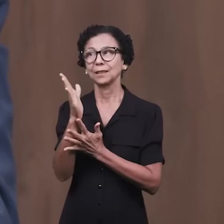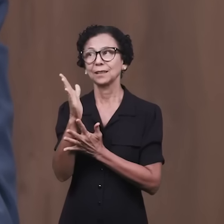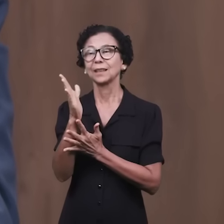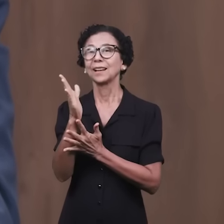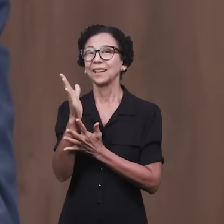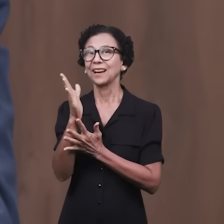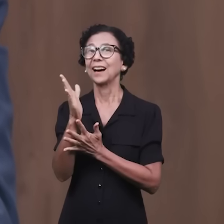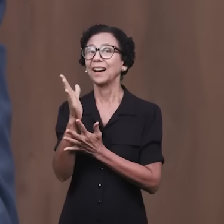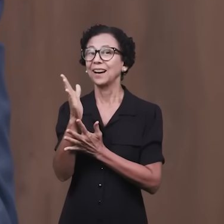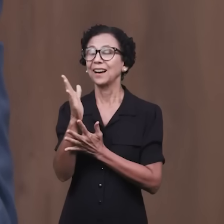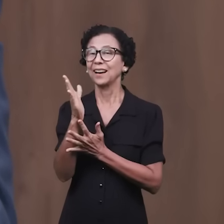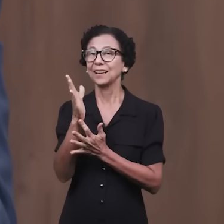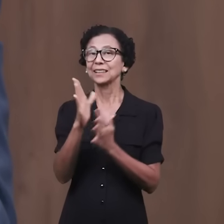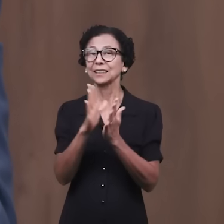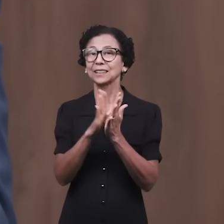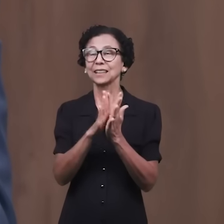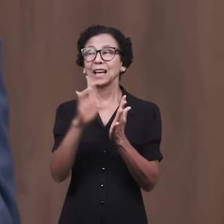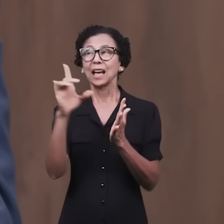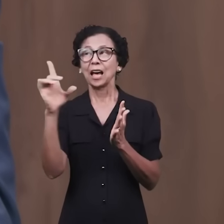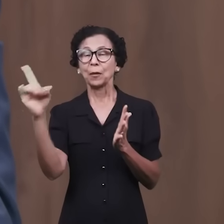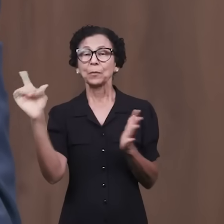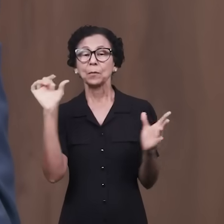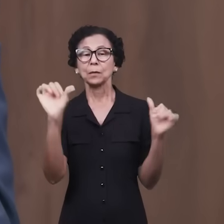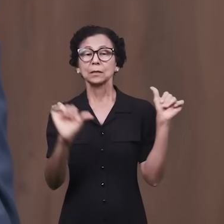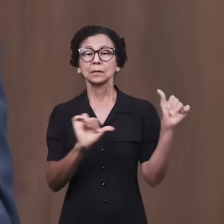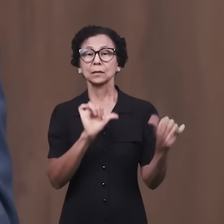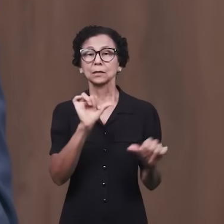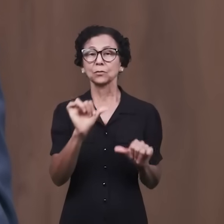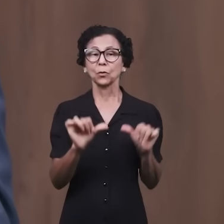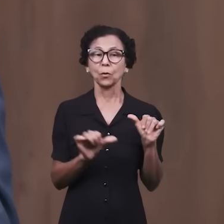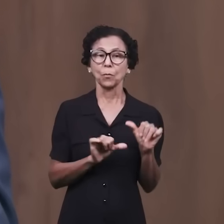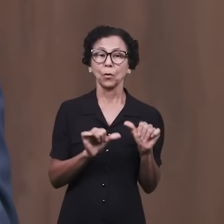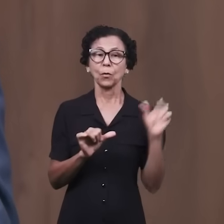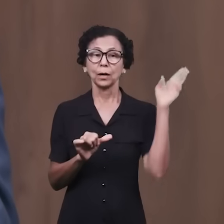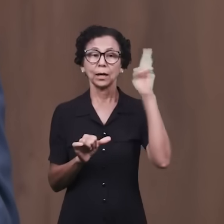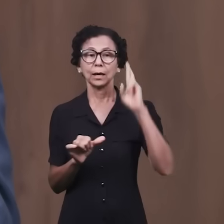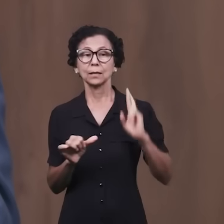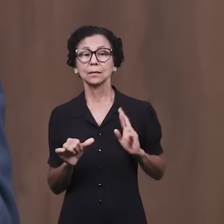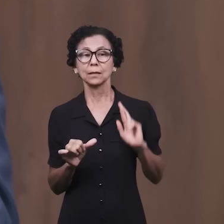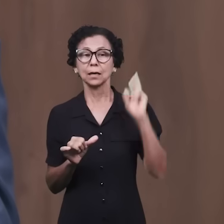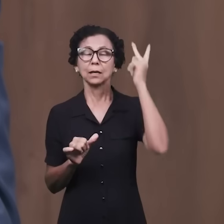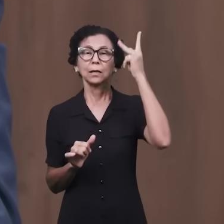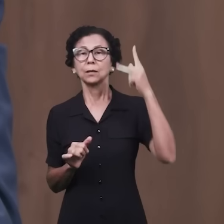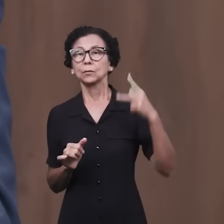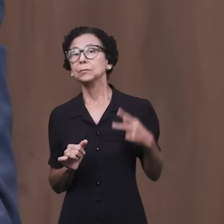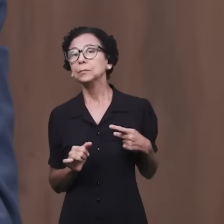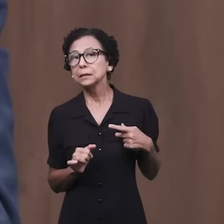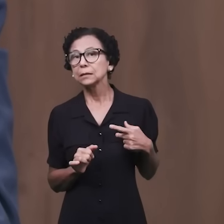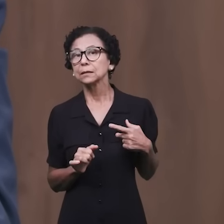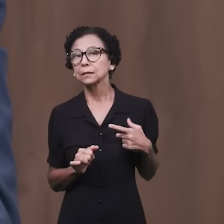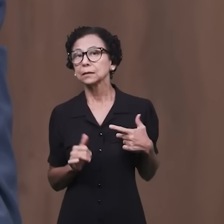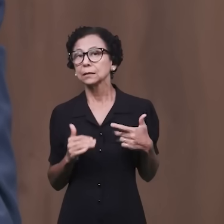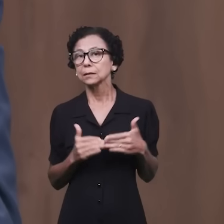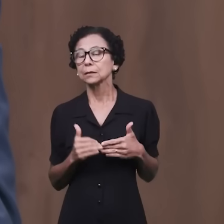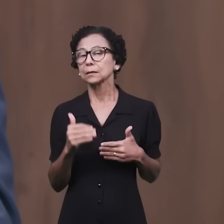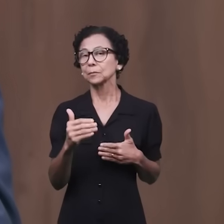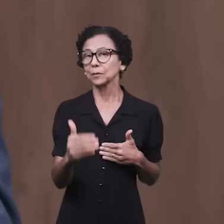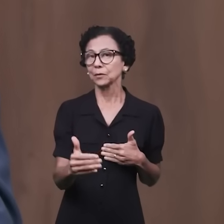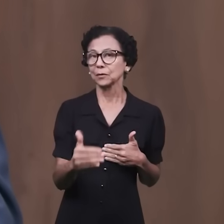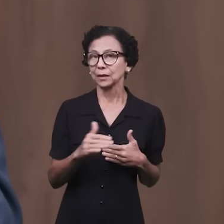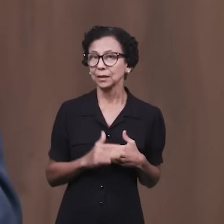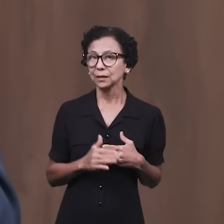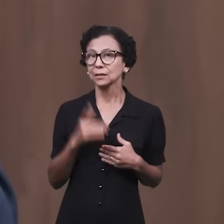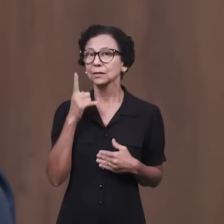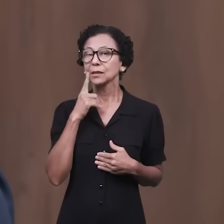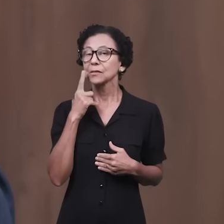E a secularização da palavra destruiu o evangelho. Então, você vê hoje a crise que